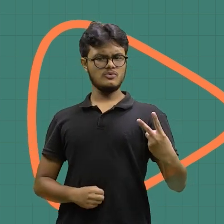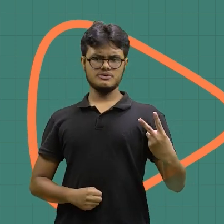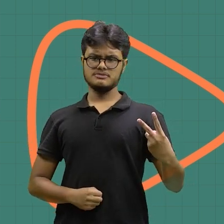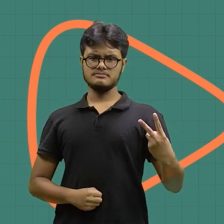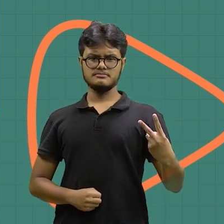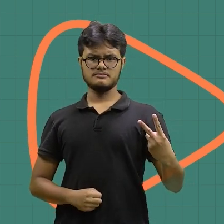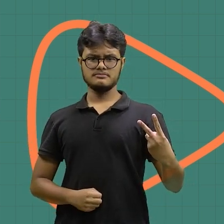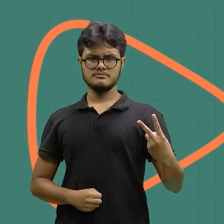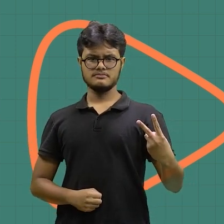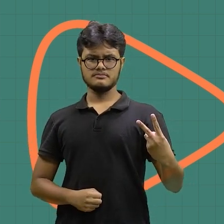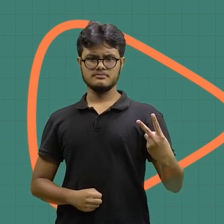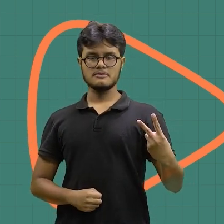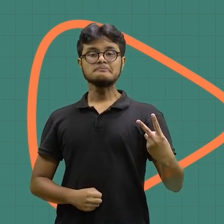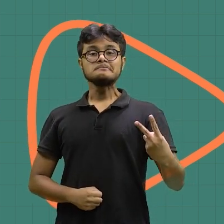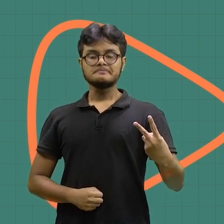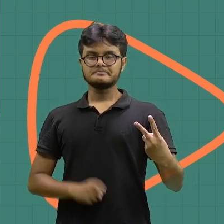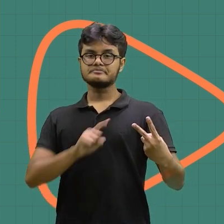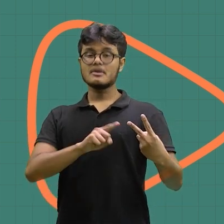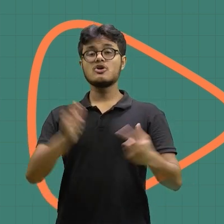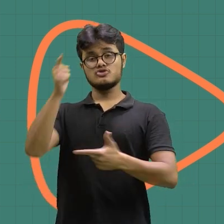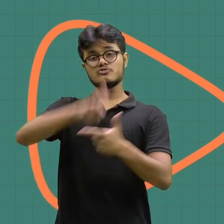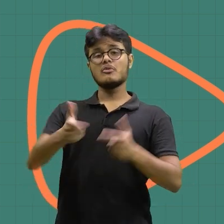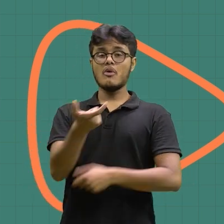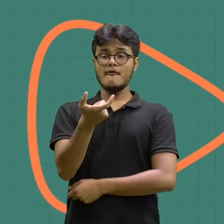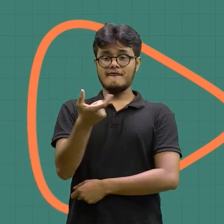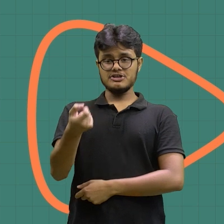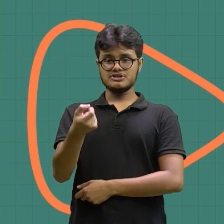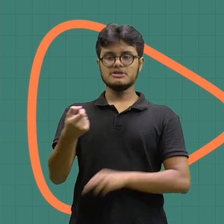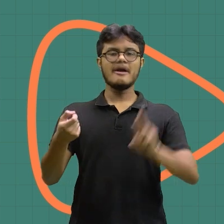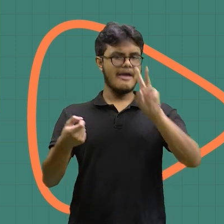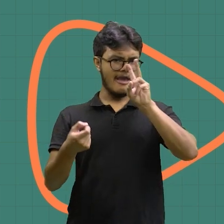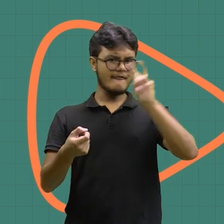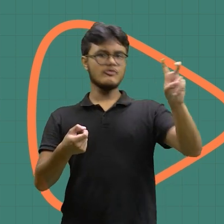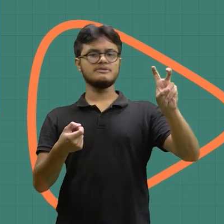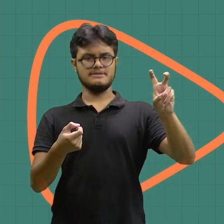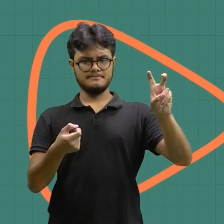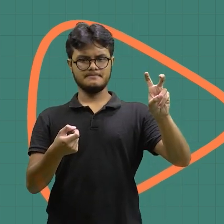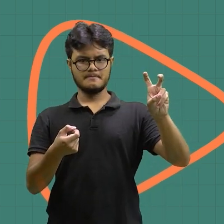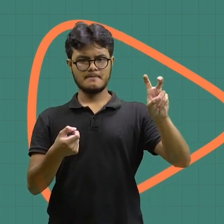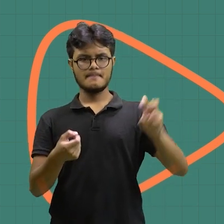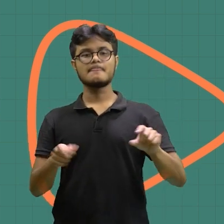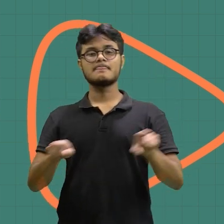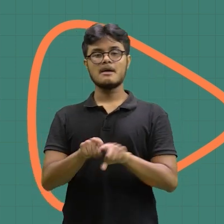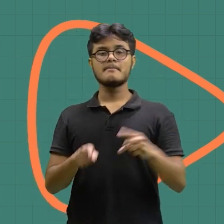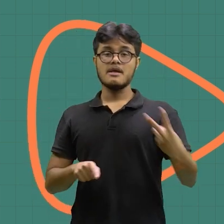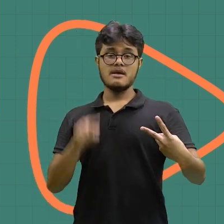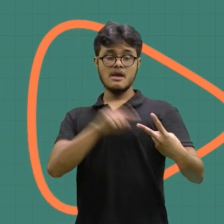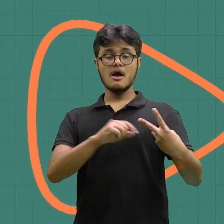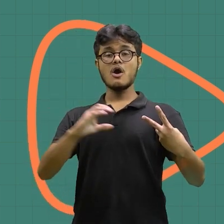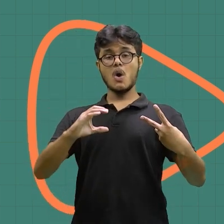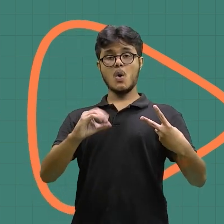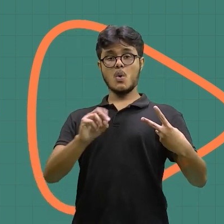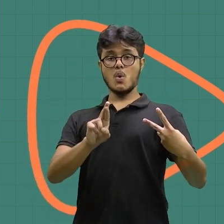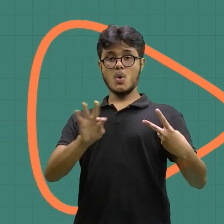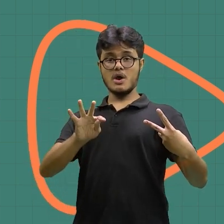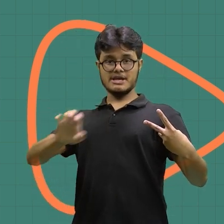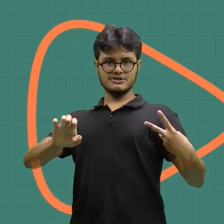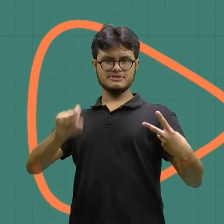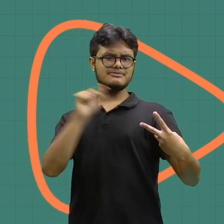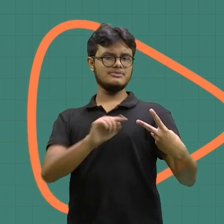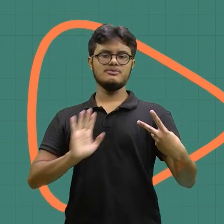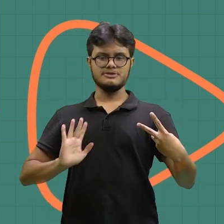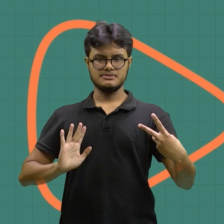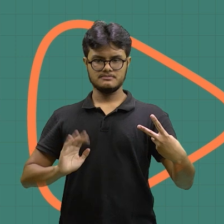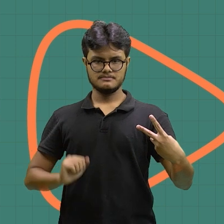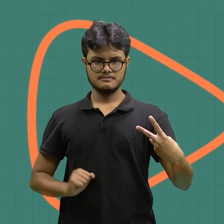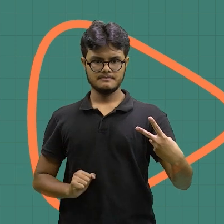Minha força eletromotriz 20 aqui, ó, certo? E ele me deu a corrente vale 2. Com isso, eu